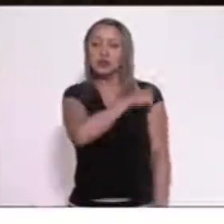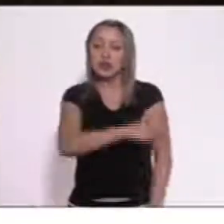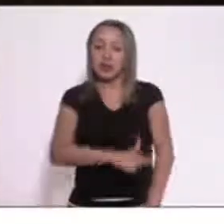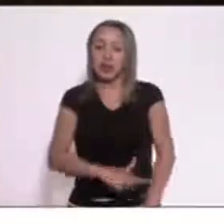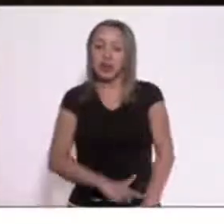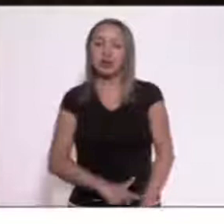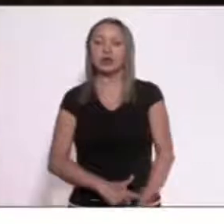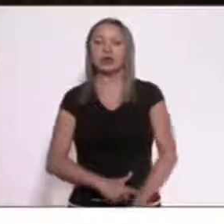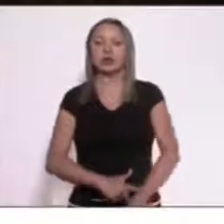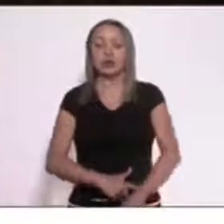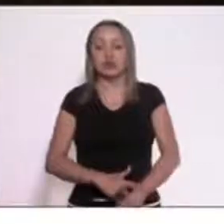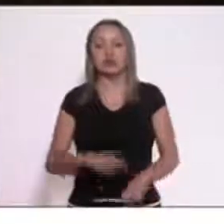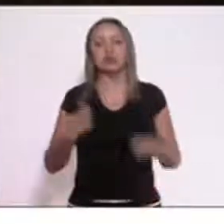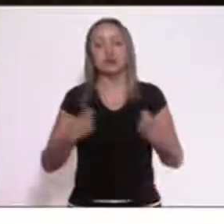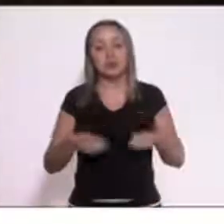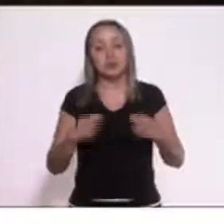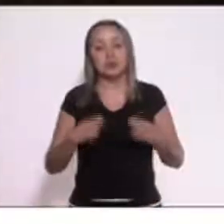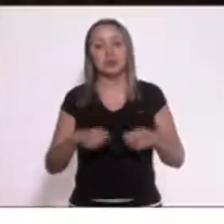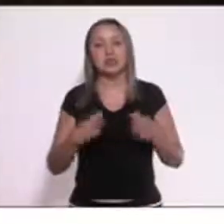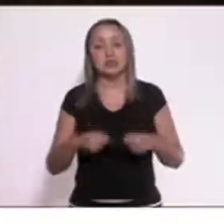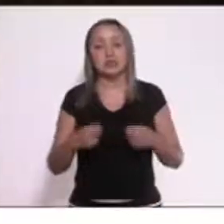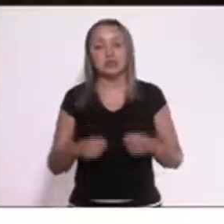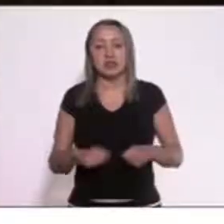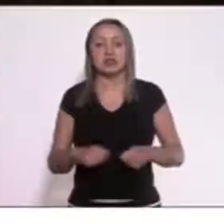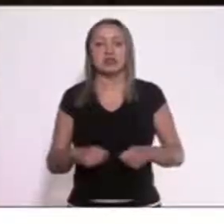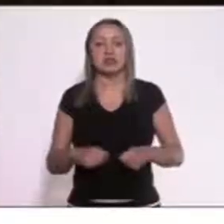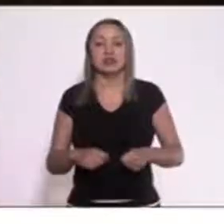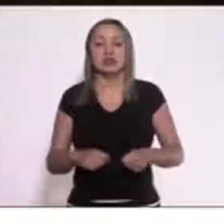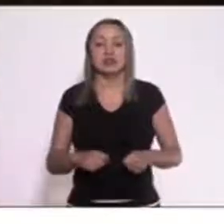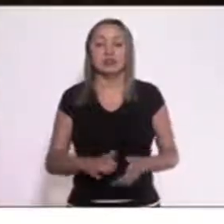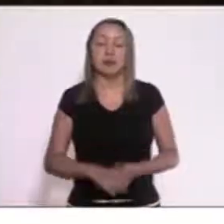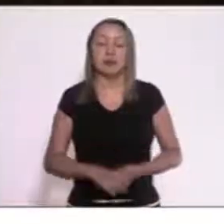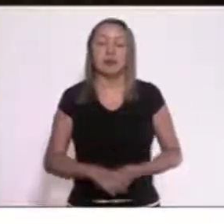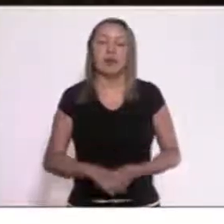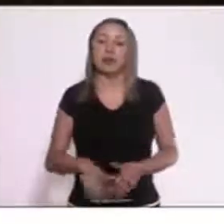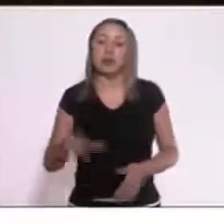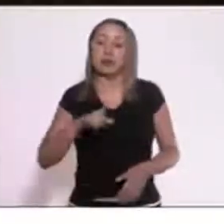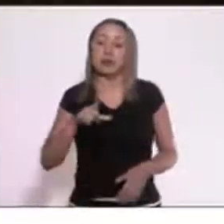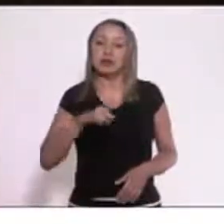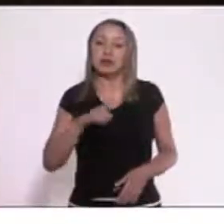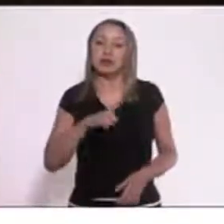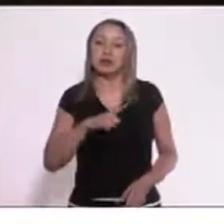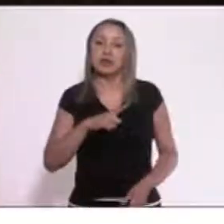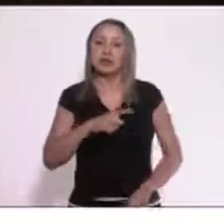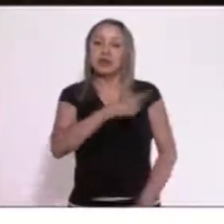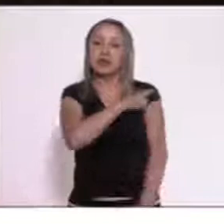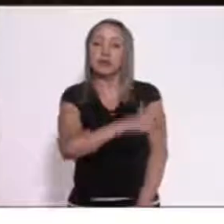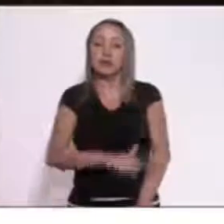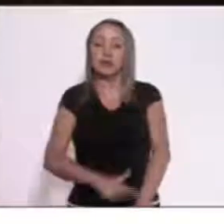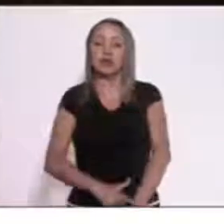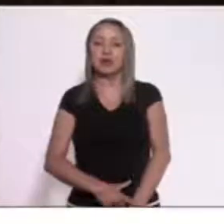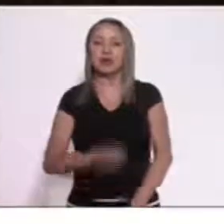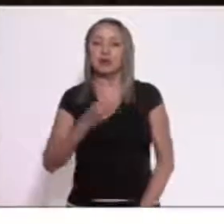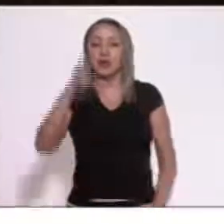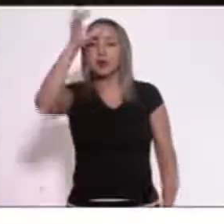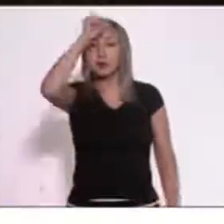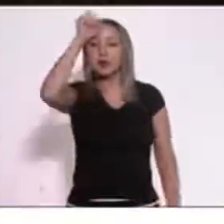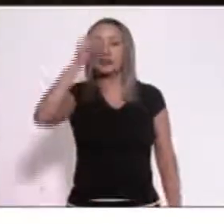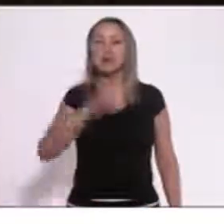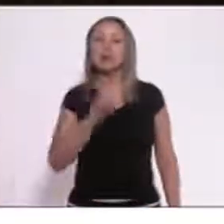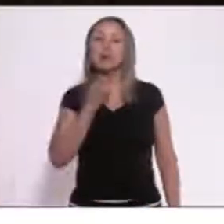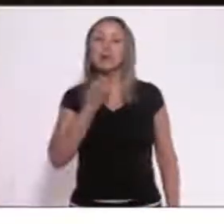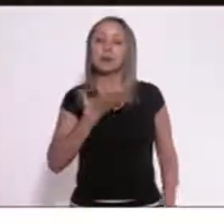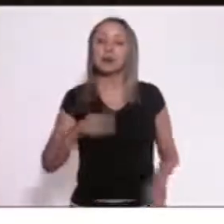exatamente na política pública da educação. E é claro que para se tenha a aprendizagem da melhor maneira